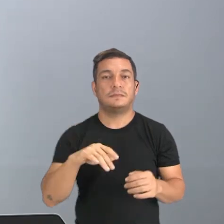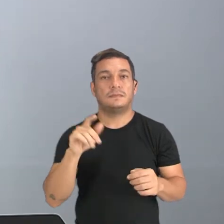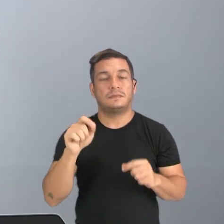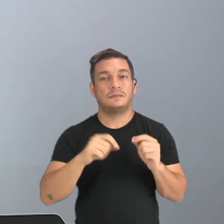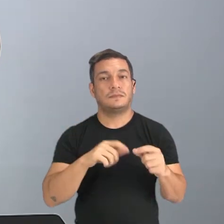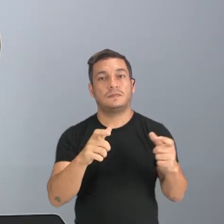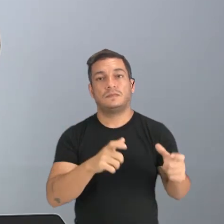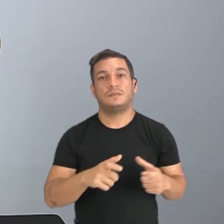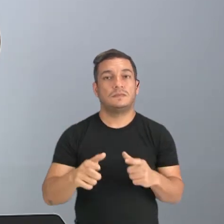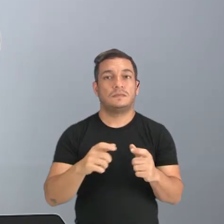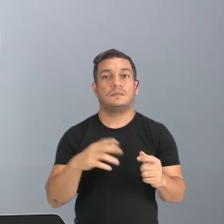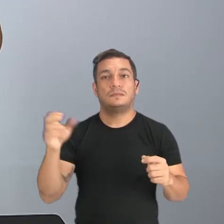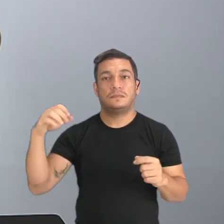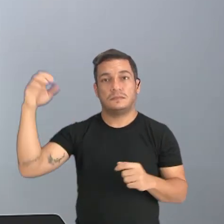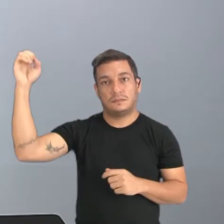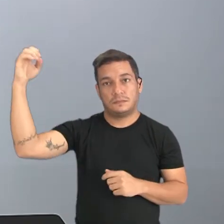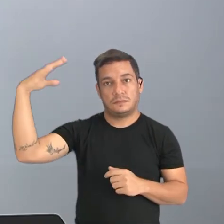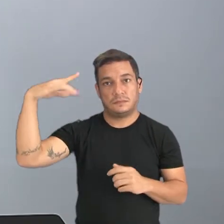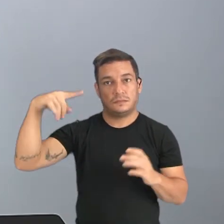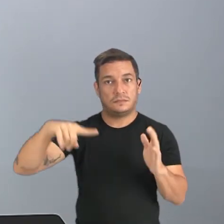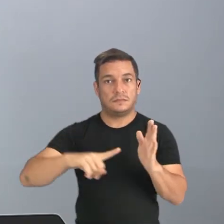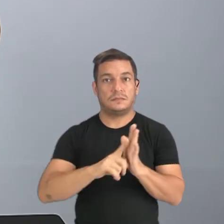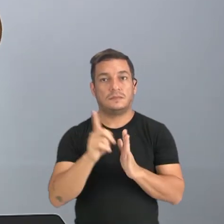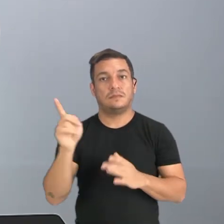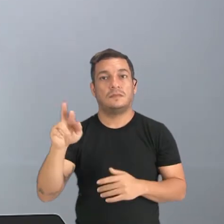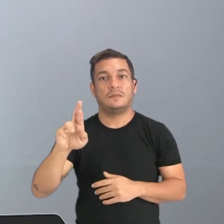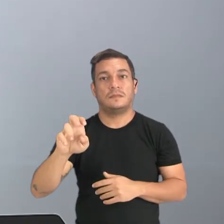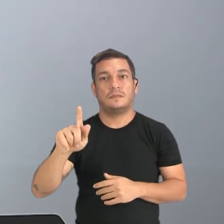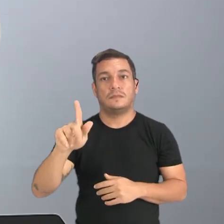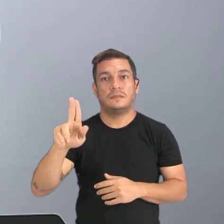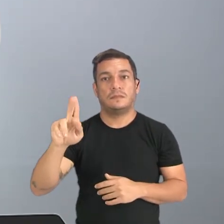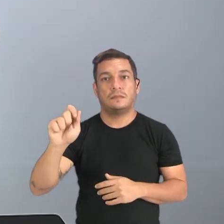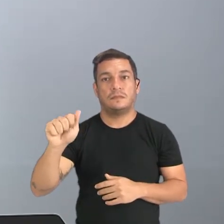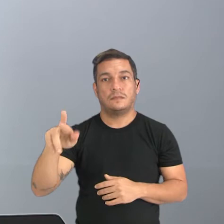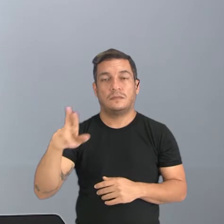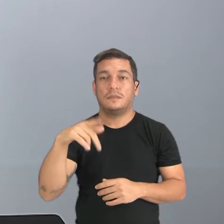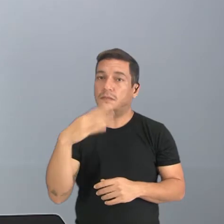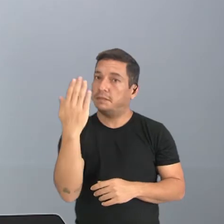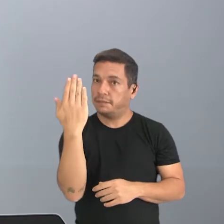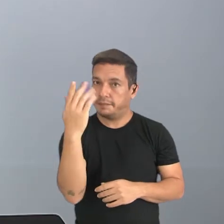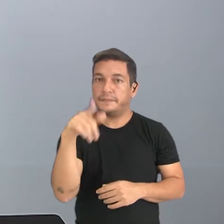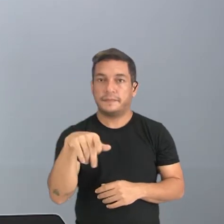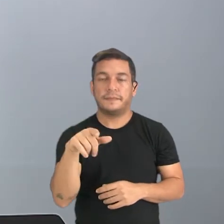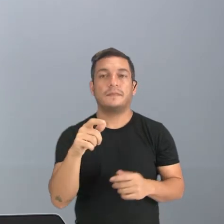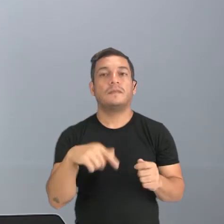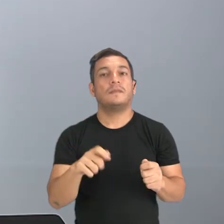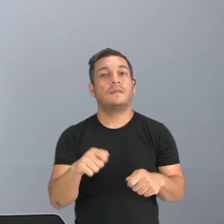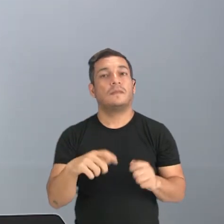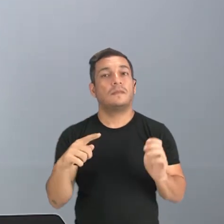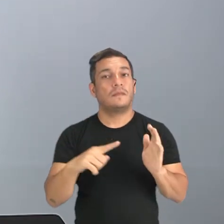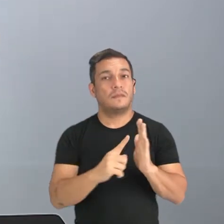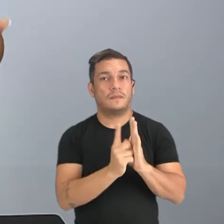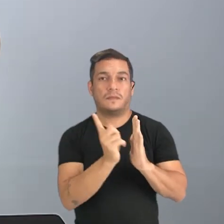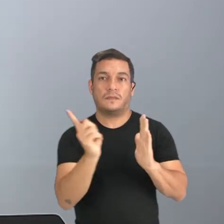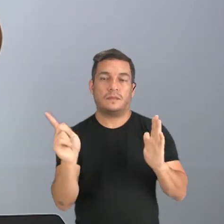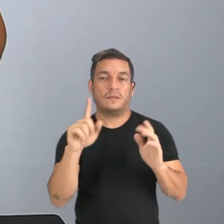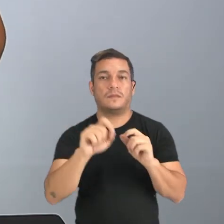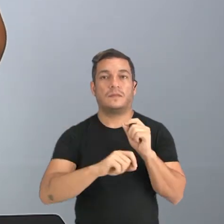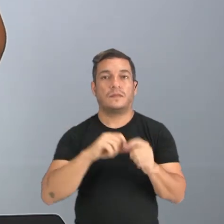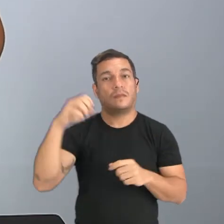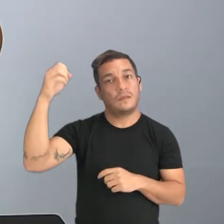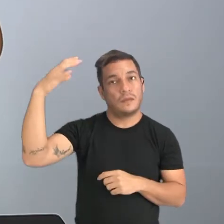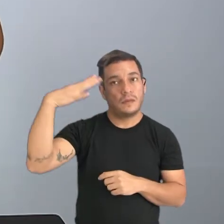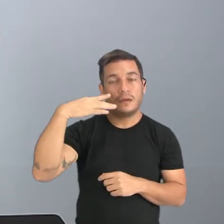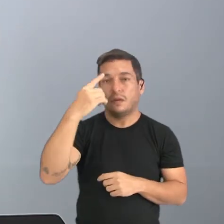refletem a luz solar regular, que é o espelho, pois ele reflete a luz e a imagem que